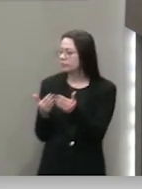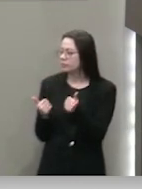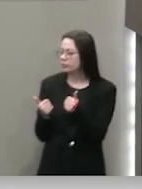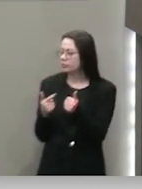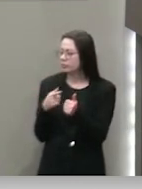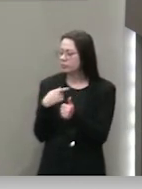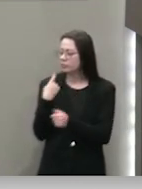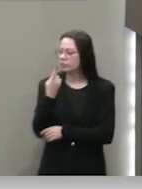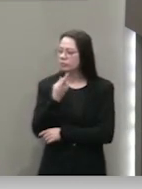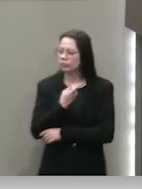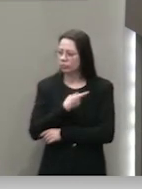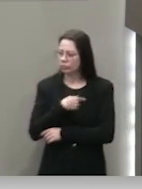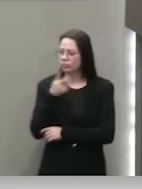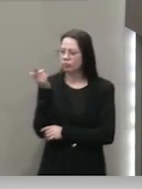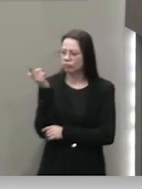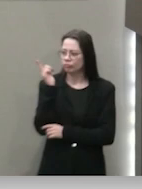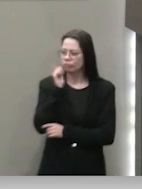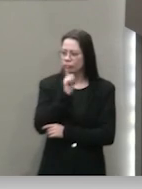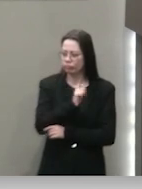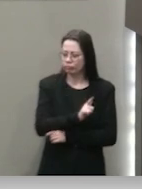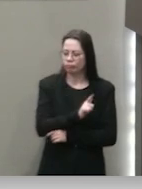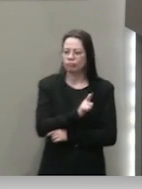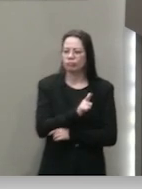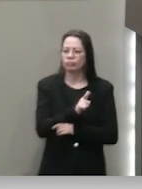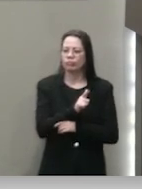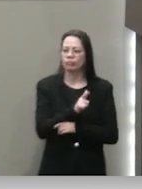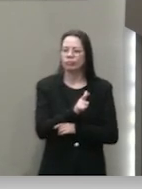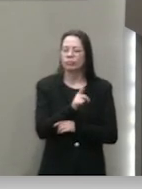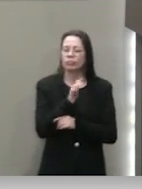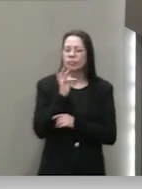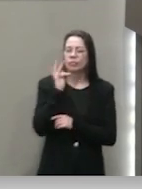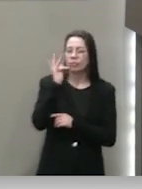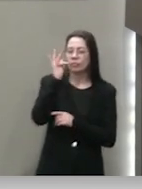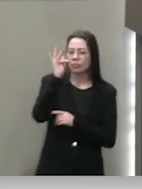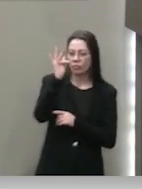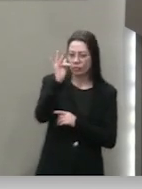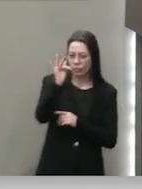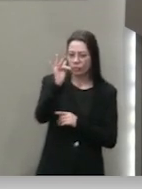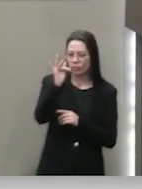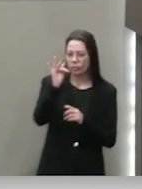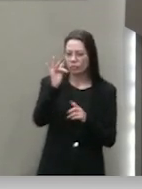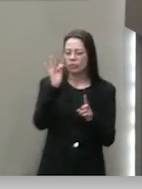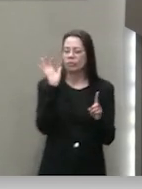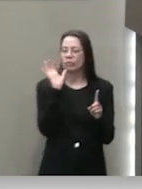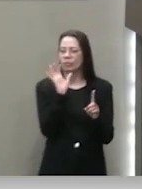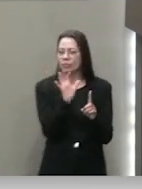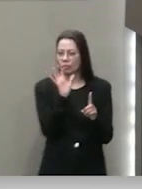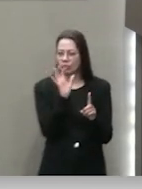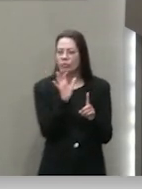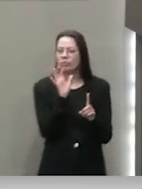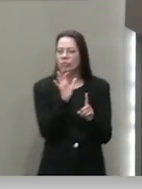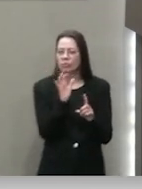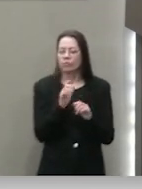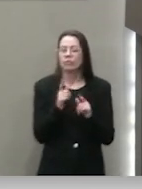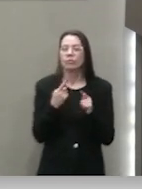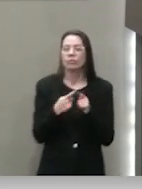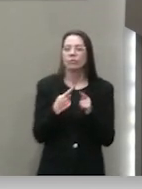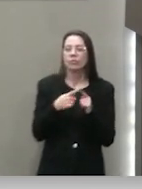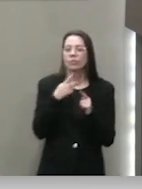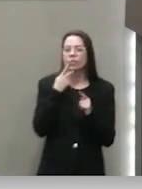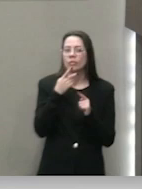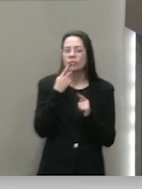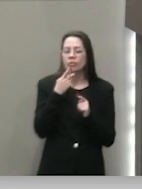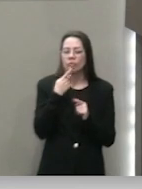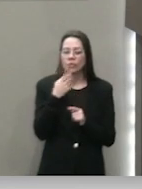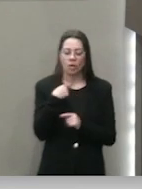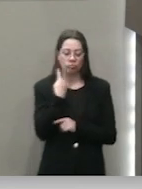que nós possamos intervir no futuro da nossa cidade. Porque dizer